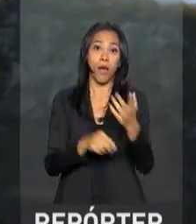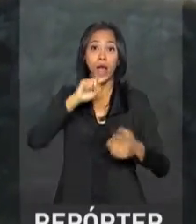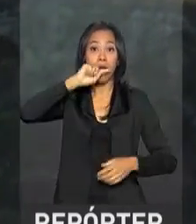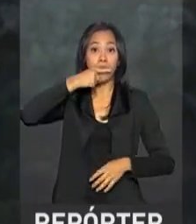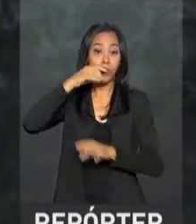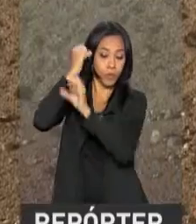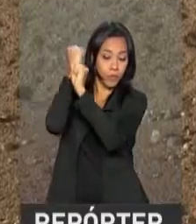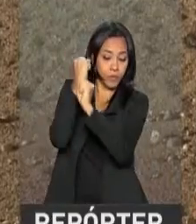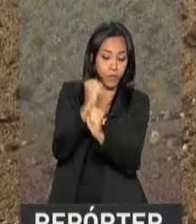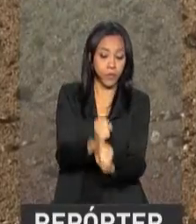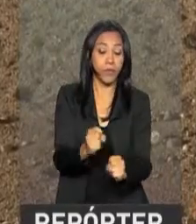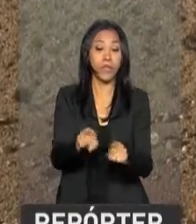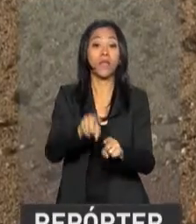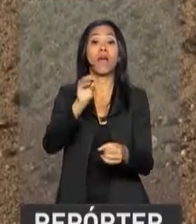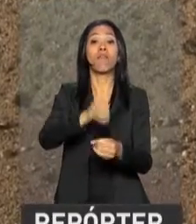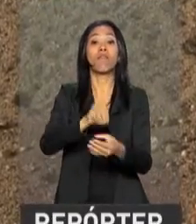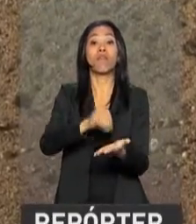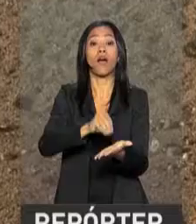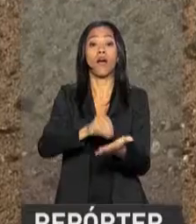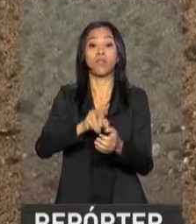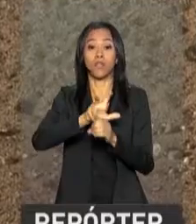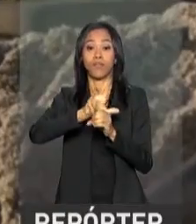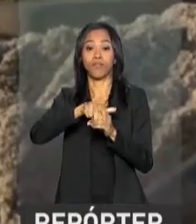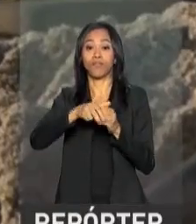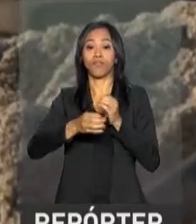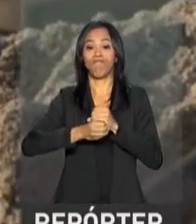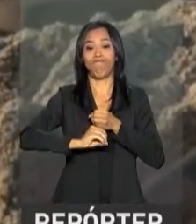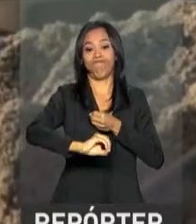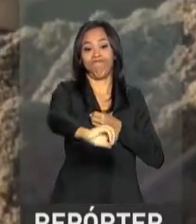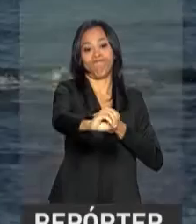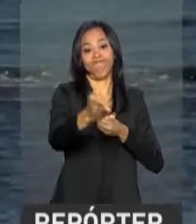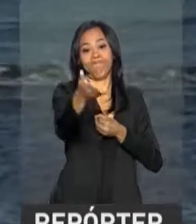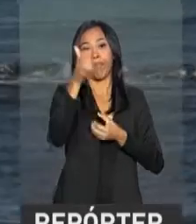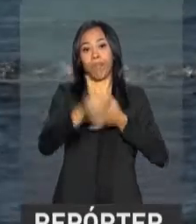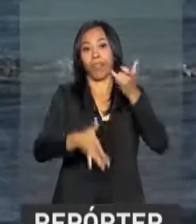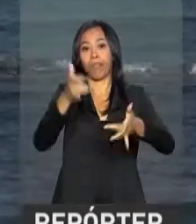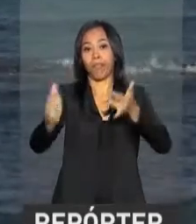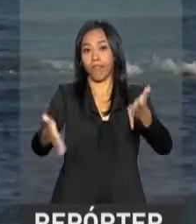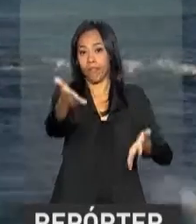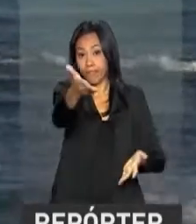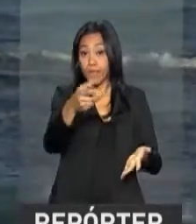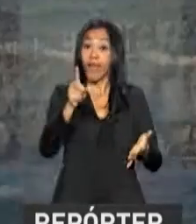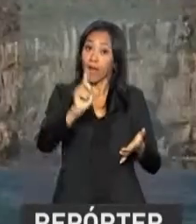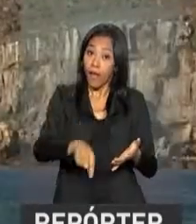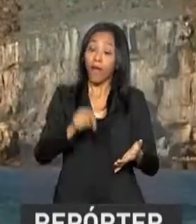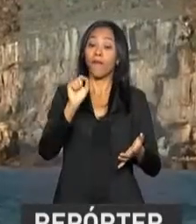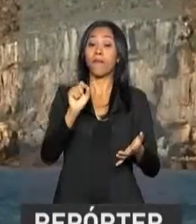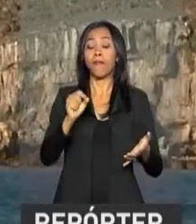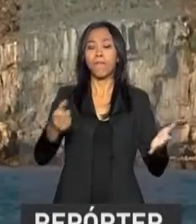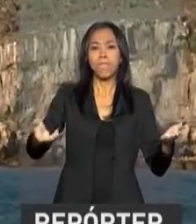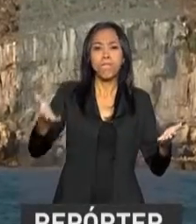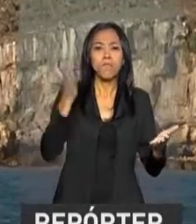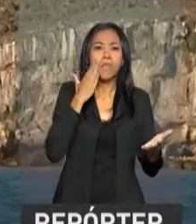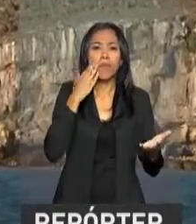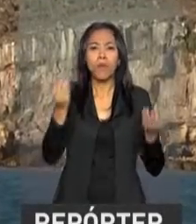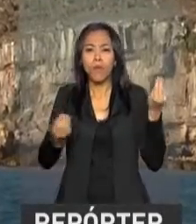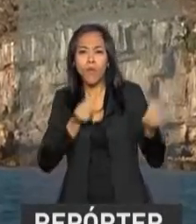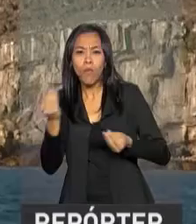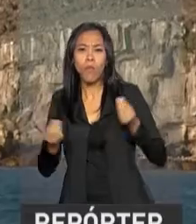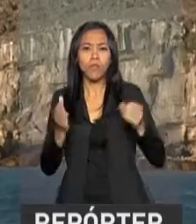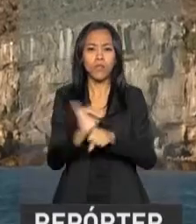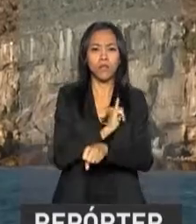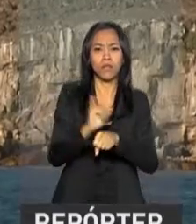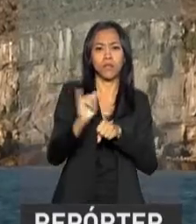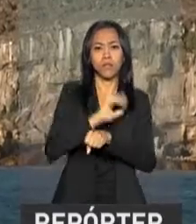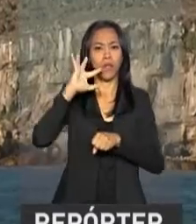ea falta de saneamento básico o desafio é ver a gestão compartilhada desses recursos para que